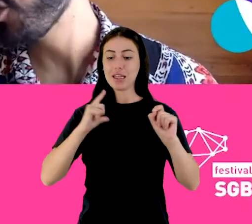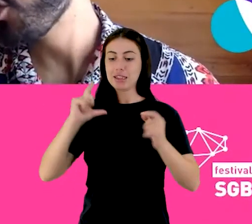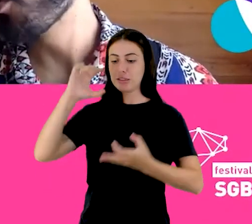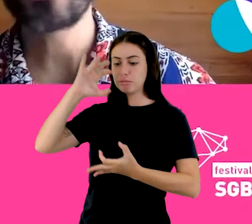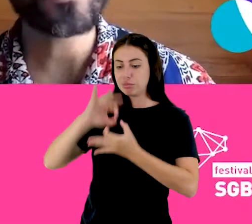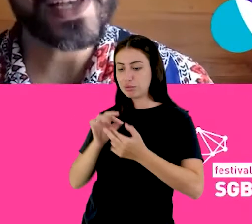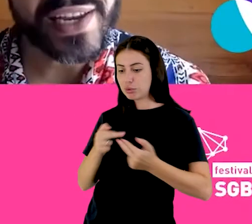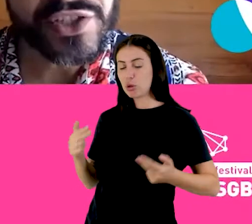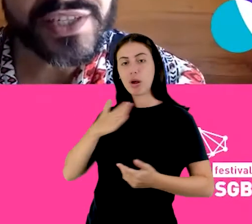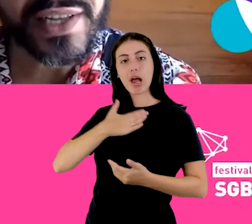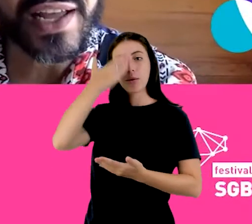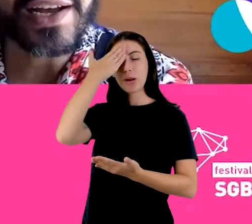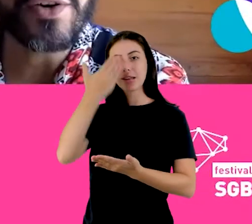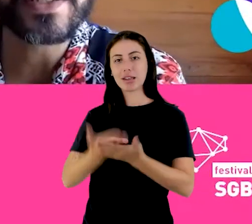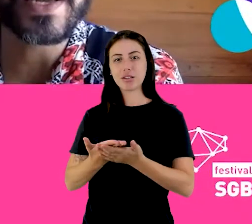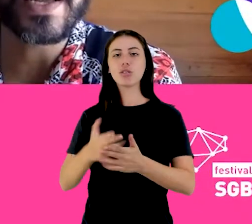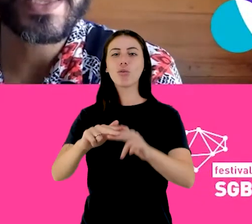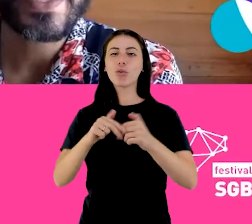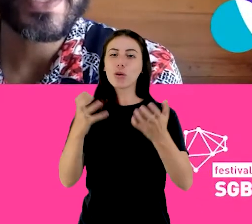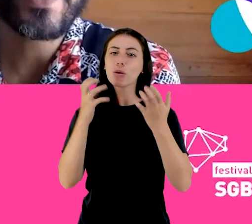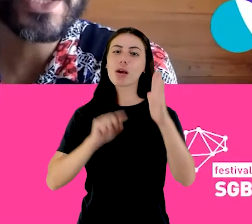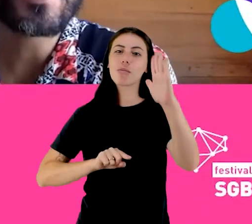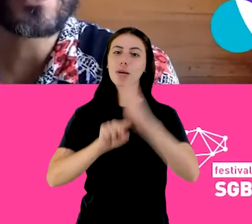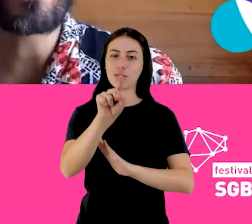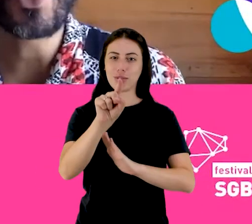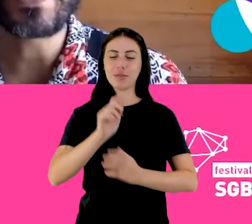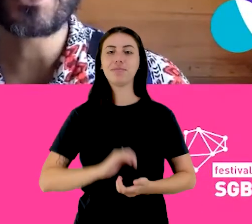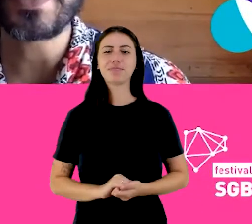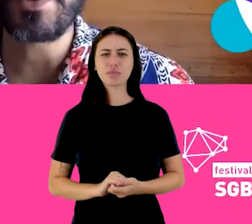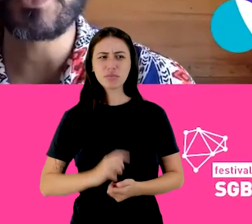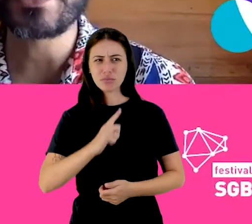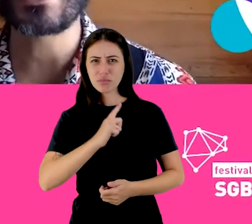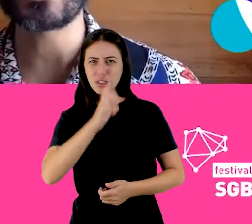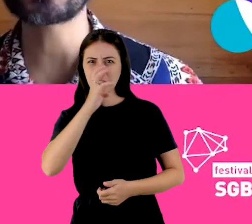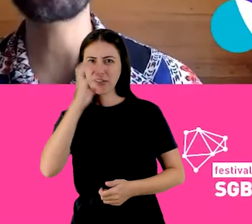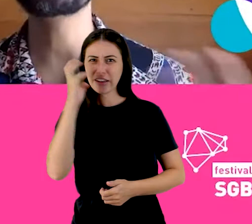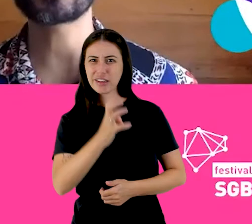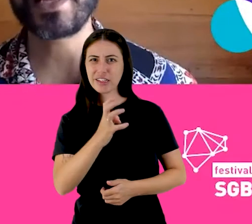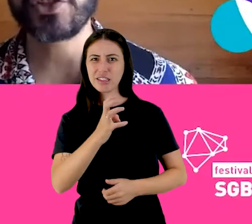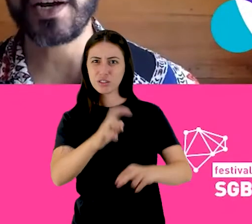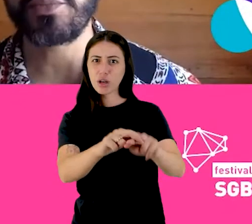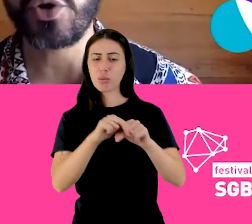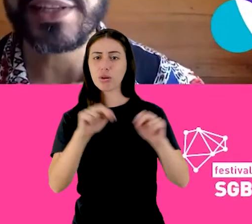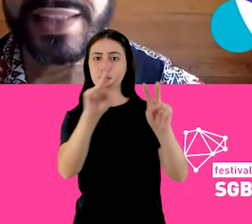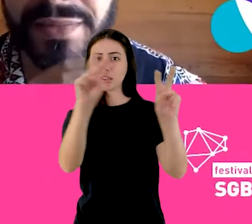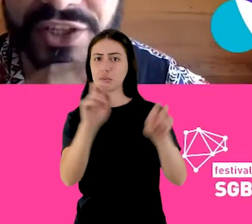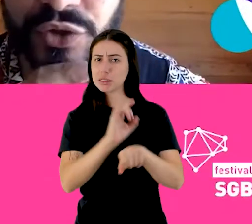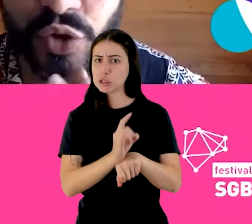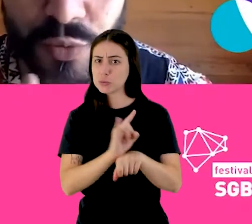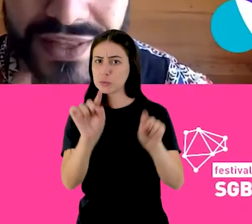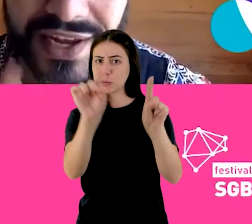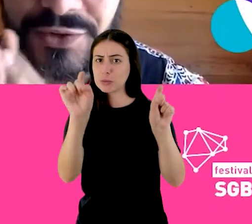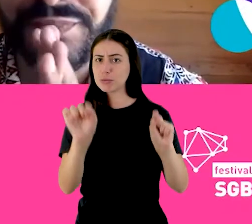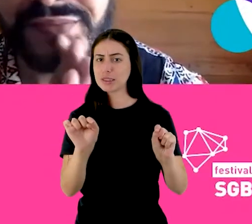grande com o que você acredita, né, Rosana? Eu queria te perguntar, porque o Matheus faz a pergunta se recebeu muita crítica por conta da temática